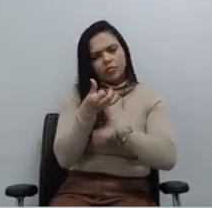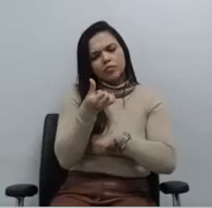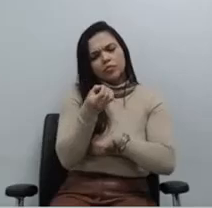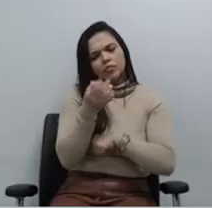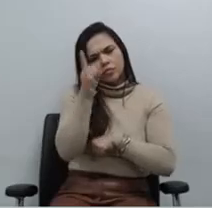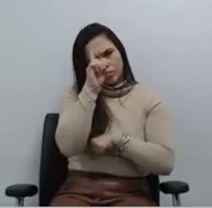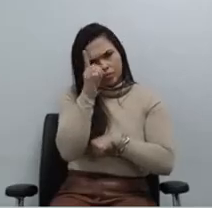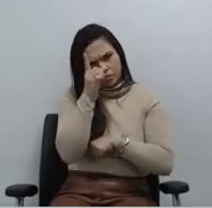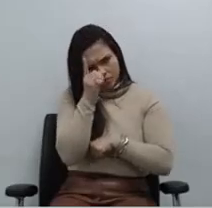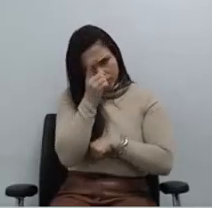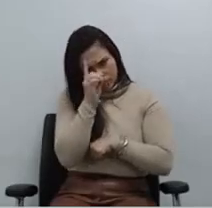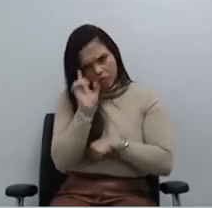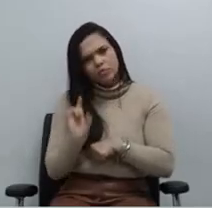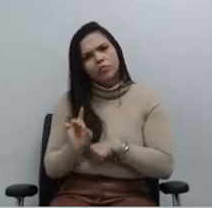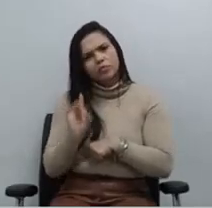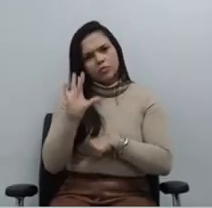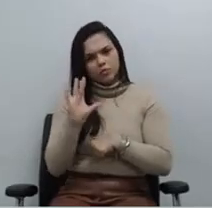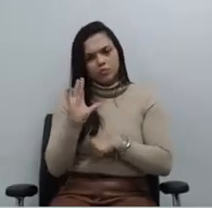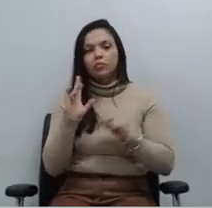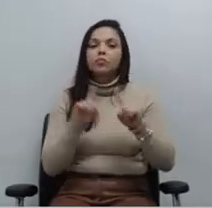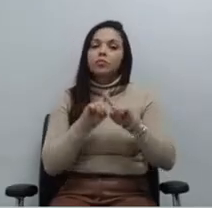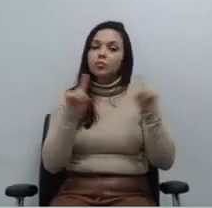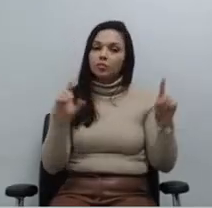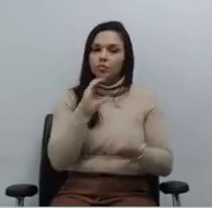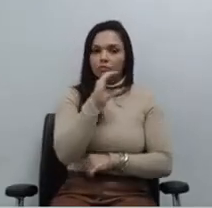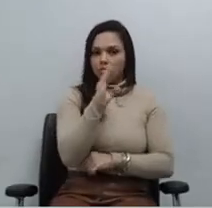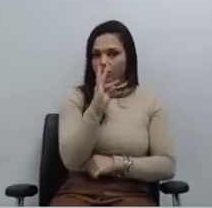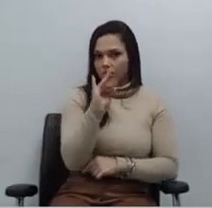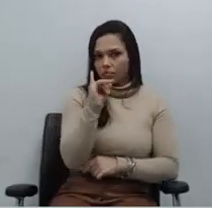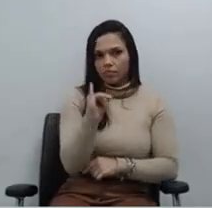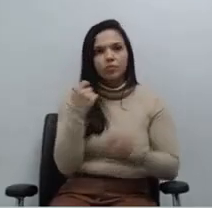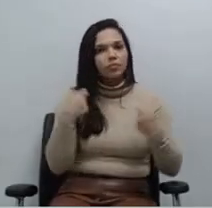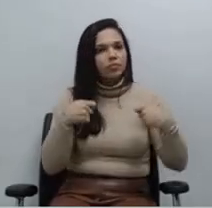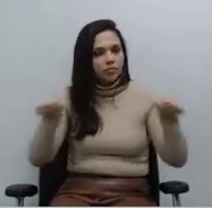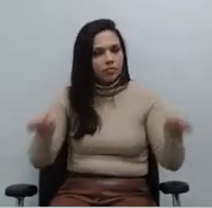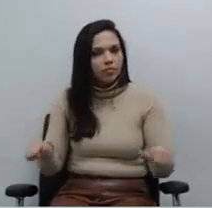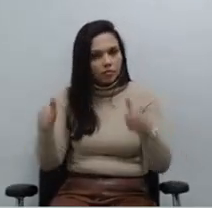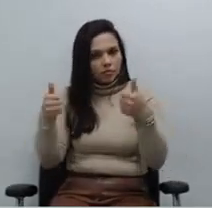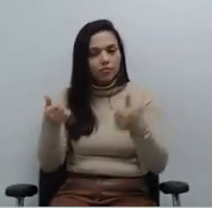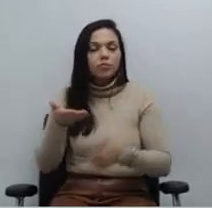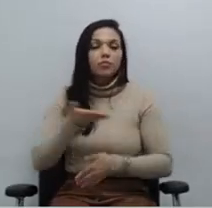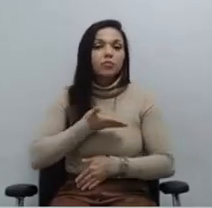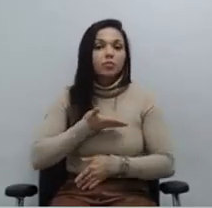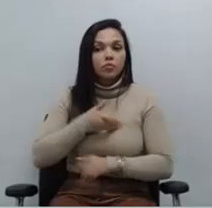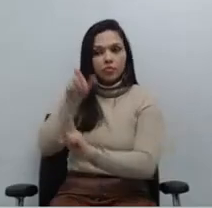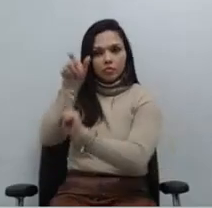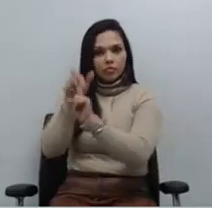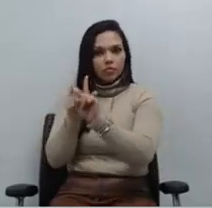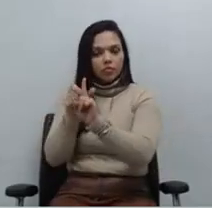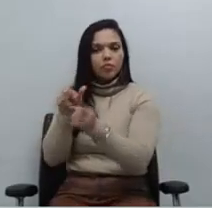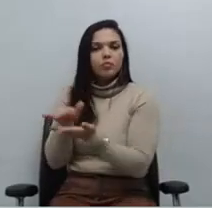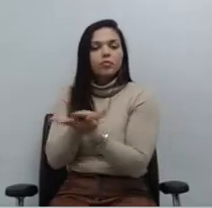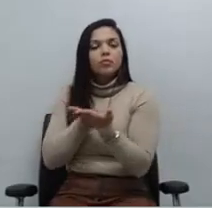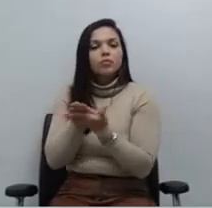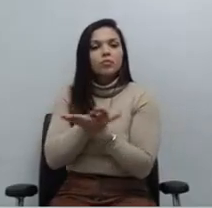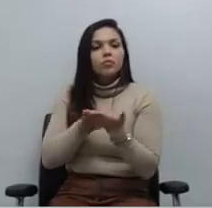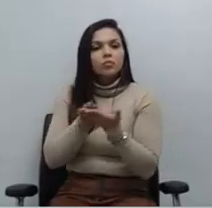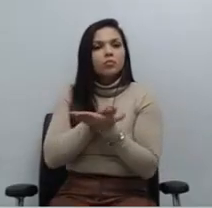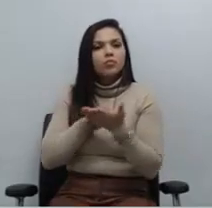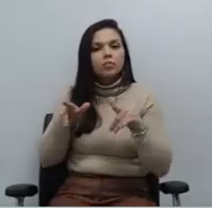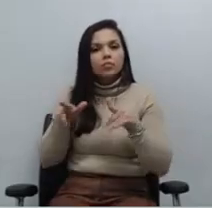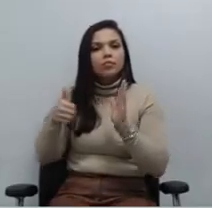possível agilizar a questão da CTI, mas precisa ser melhorado. Não é possível que uma colega fique 3 dias sem certificado digital e isso não